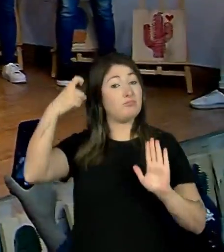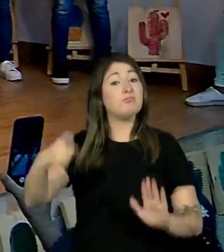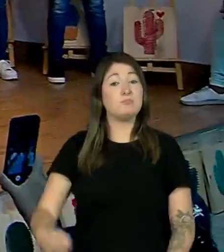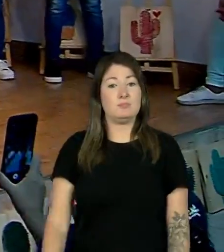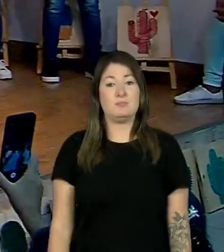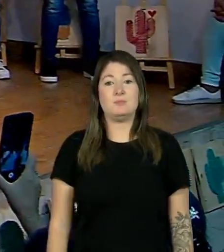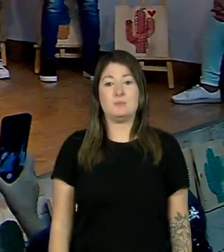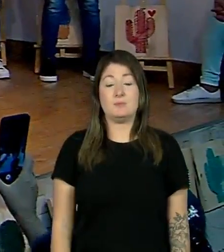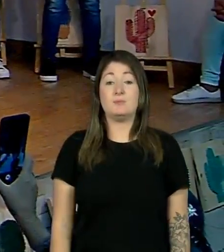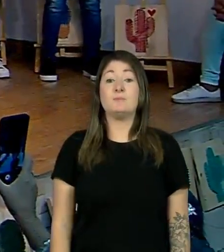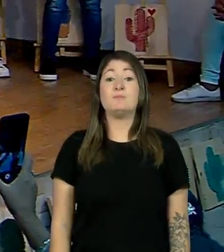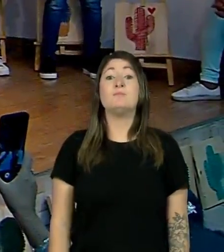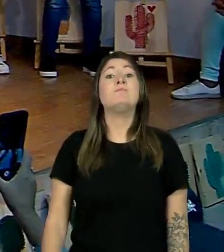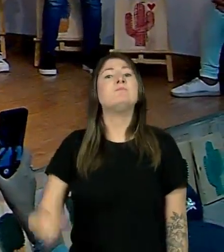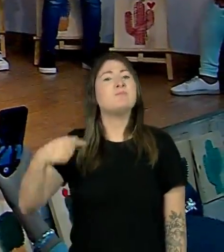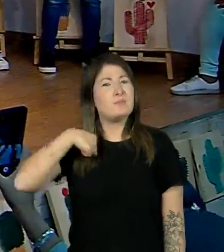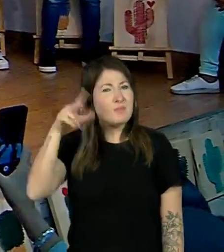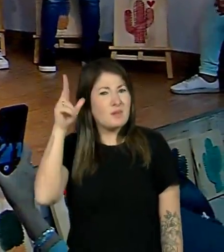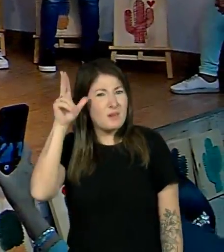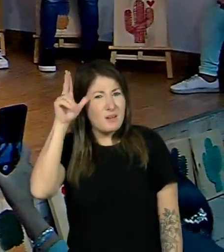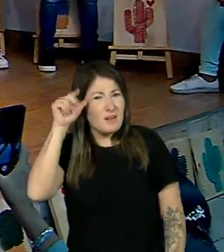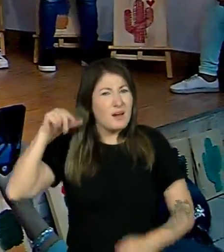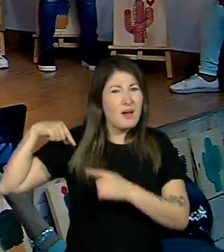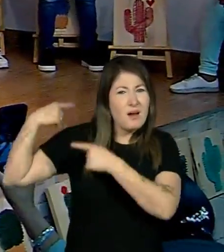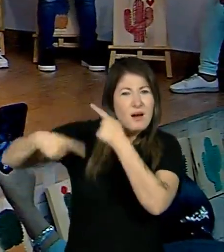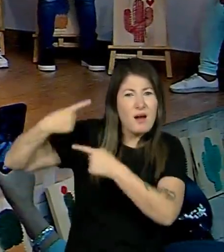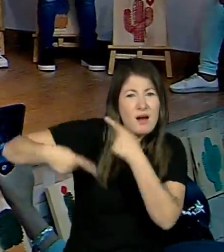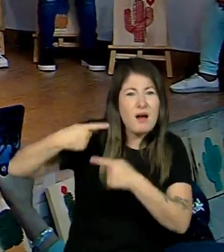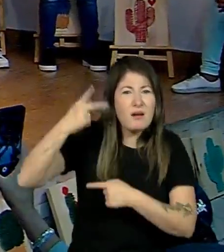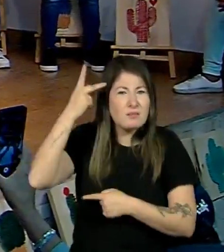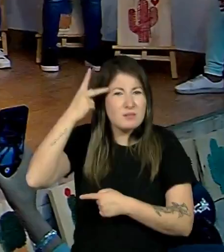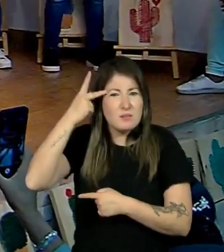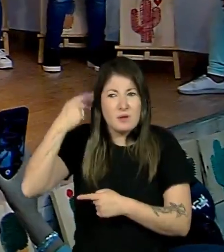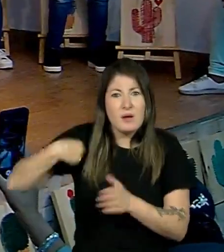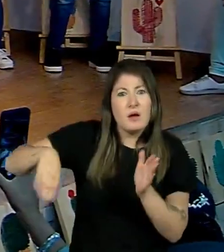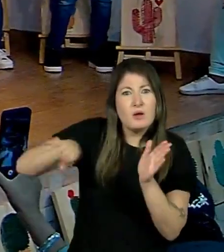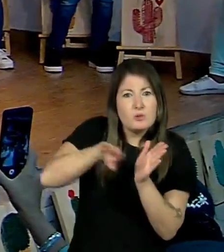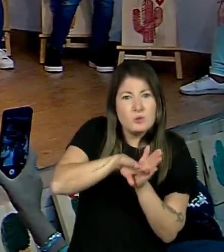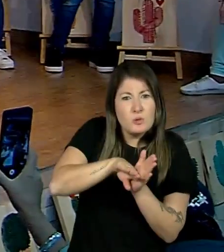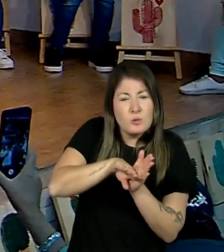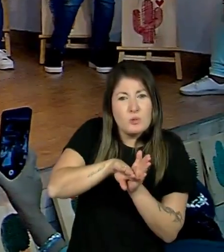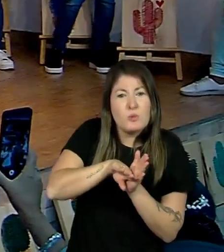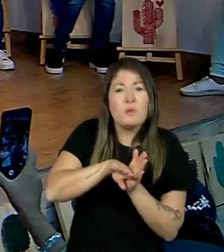e o cavalo, nós vamos a São Paulo viver ou morrer.